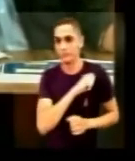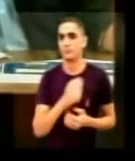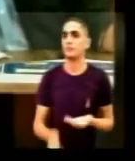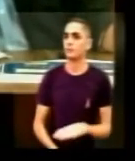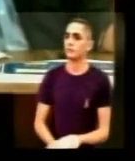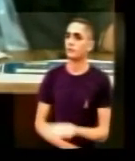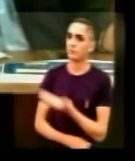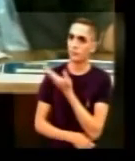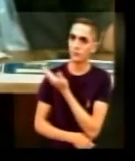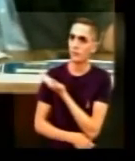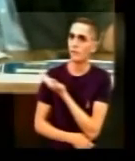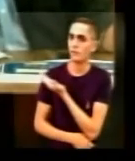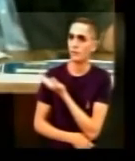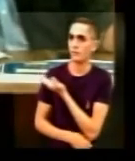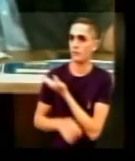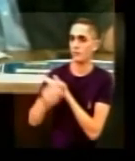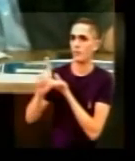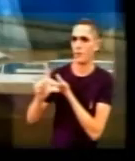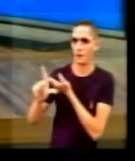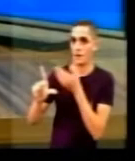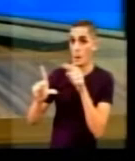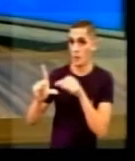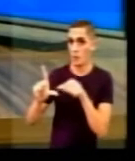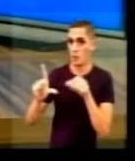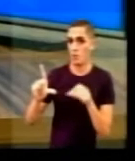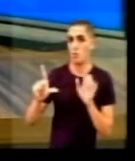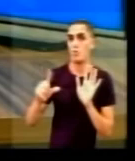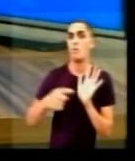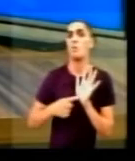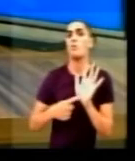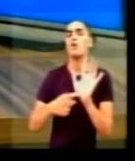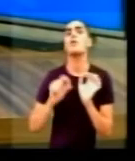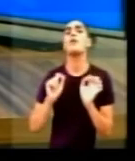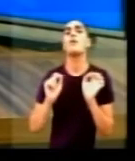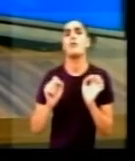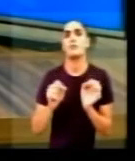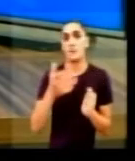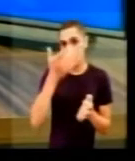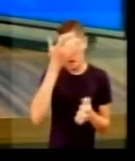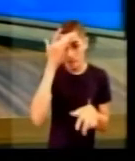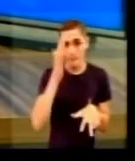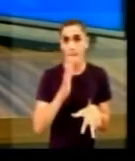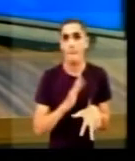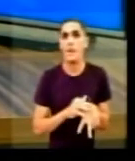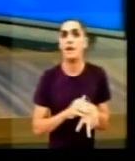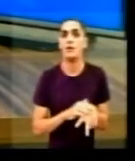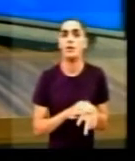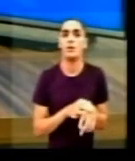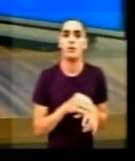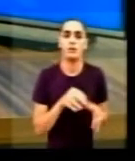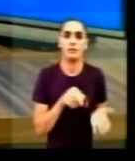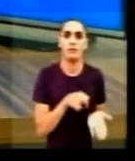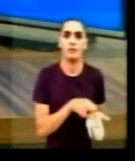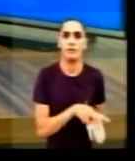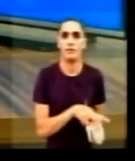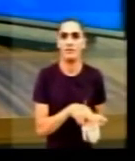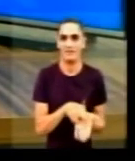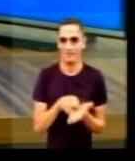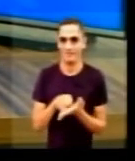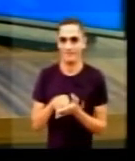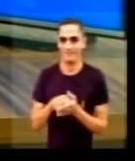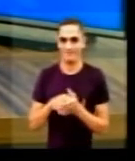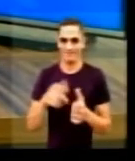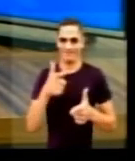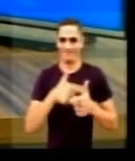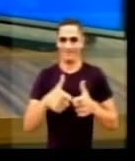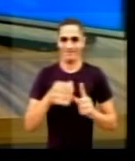um gráfico que mostra os pacientes internados por síndrome respiratória aguda